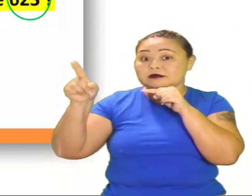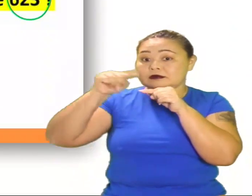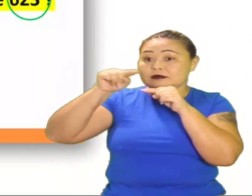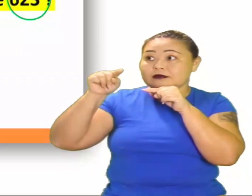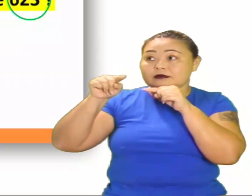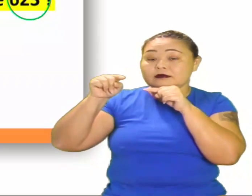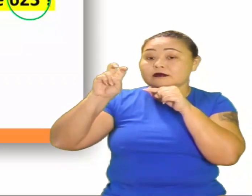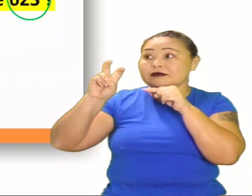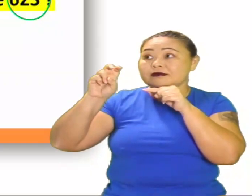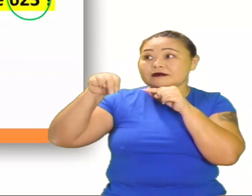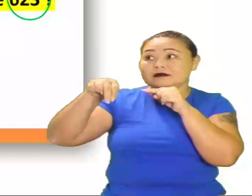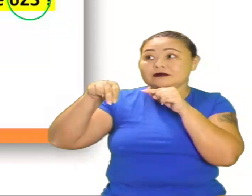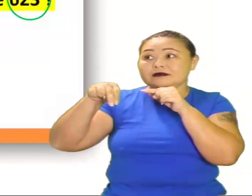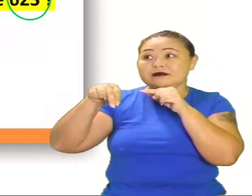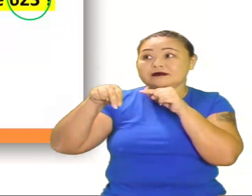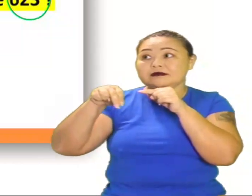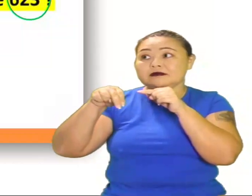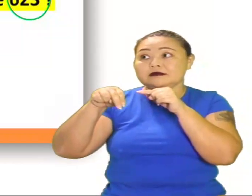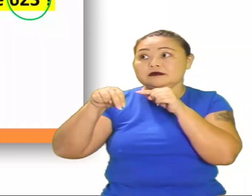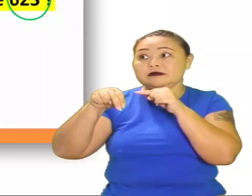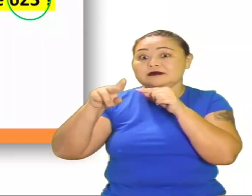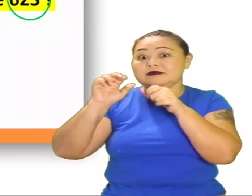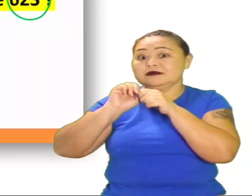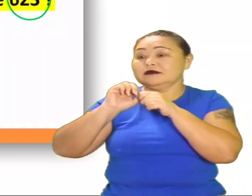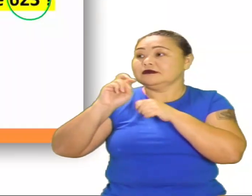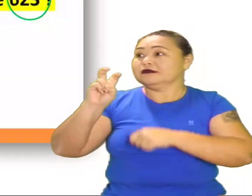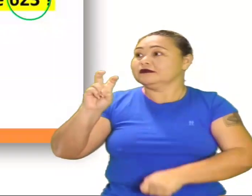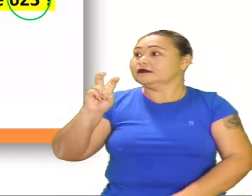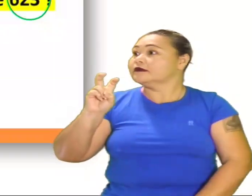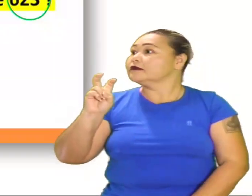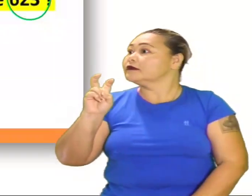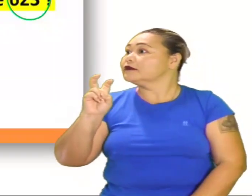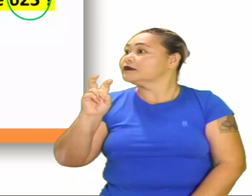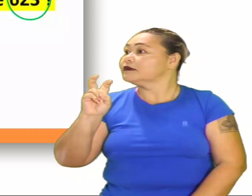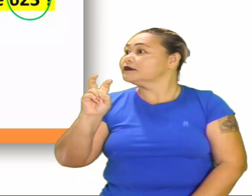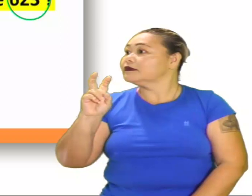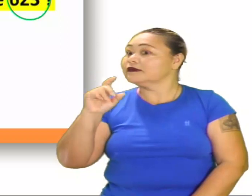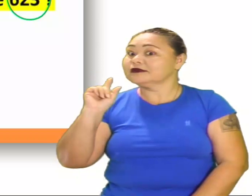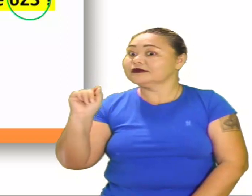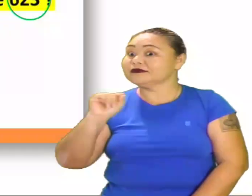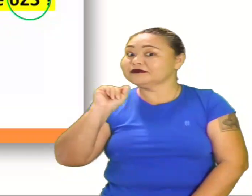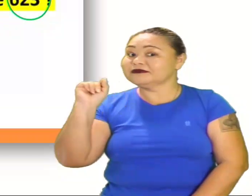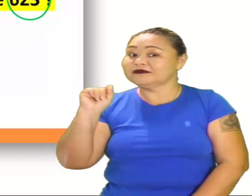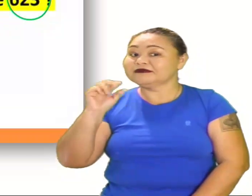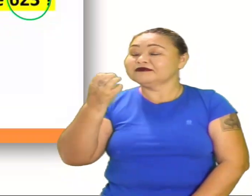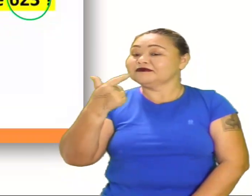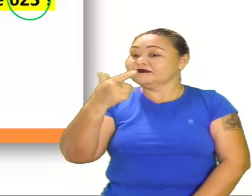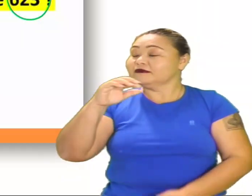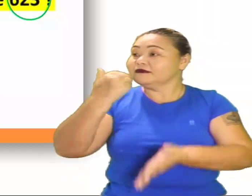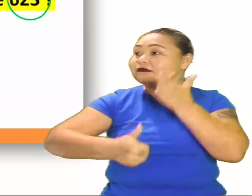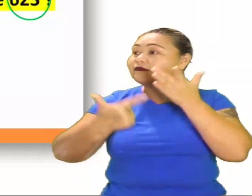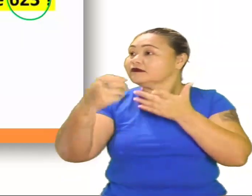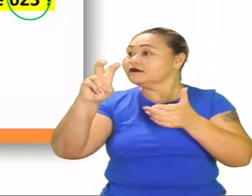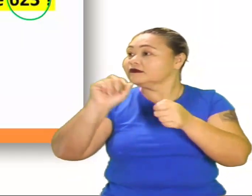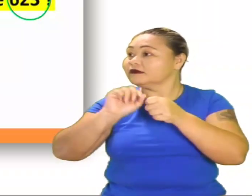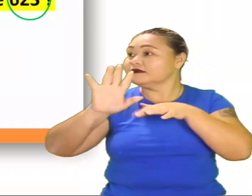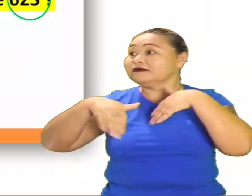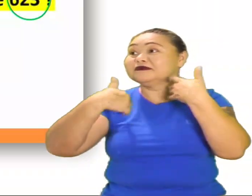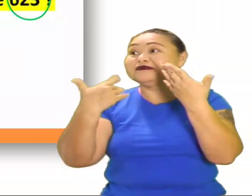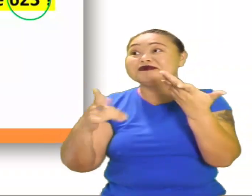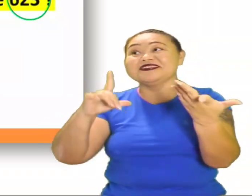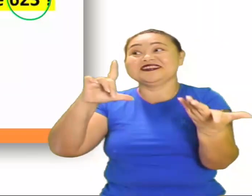Tá? 5 vezes N? 5N. 5 vezes 1? 5. Isso. Então, eu vou ficar com 620, tira 25?